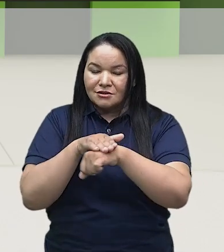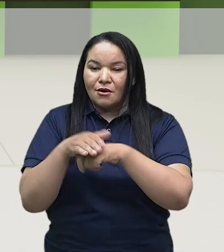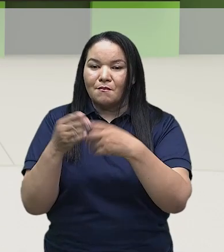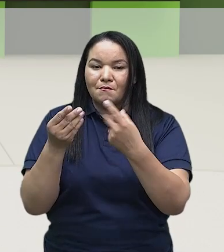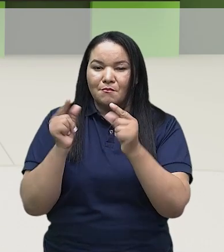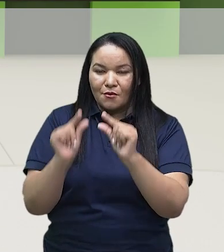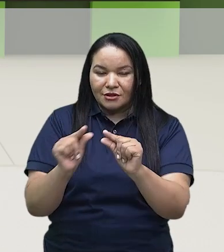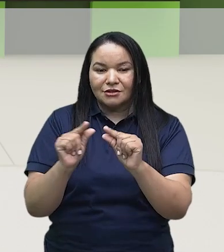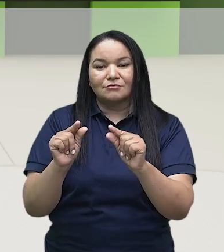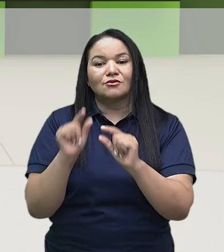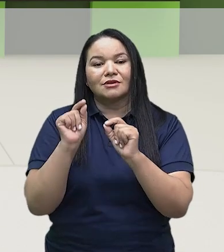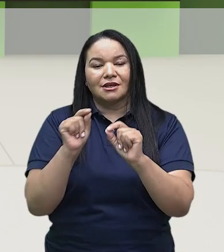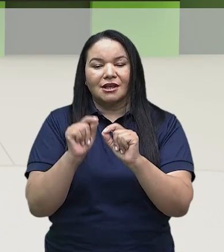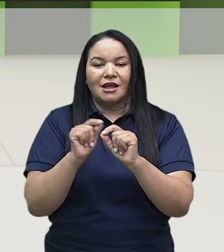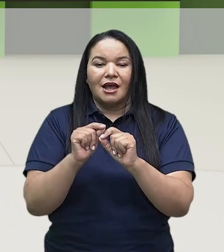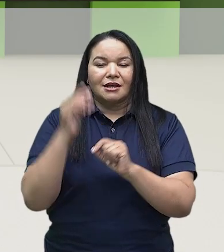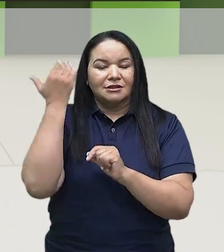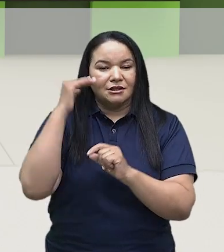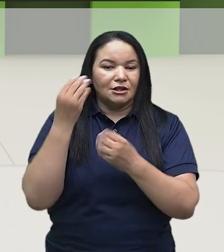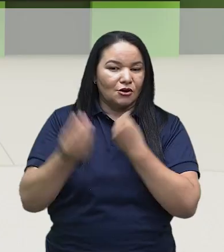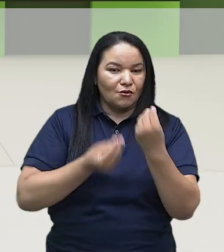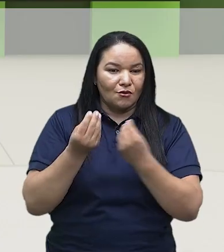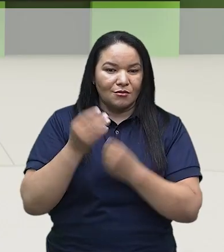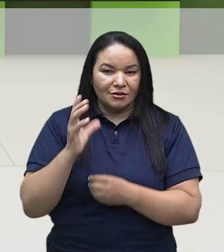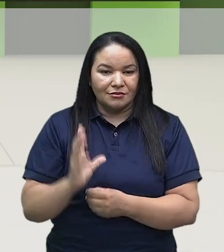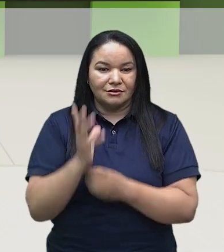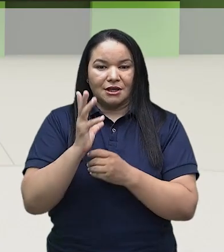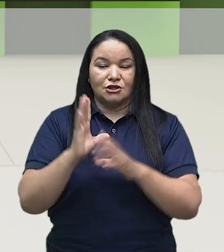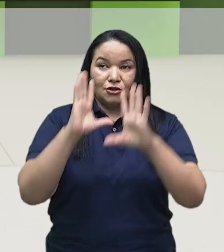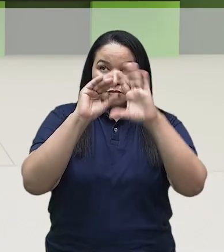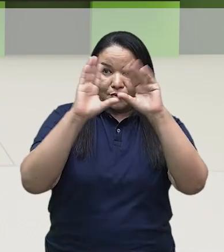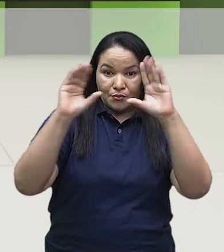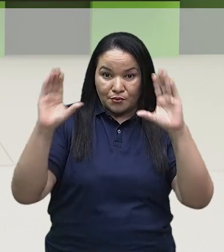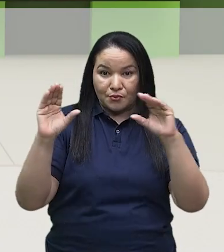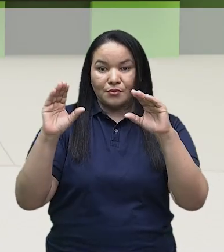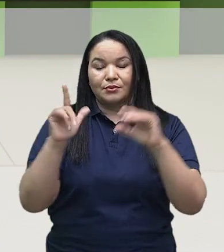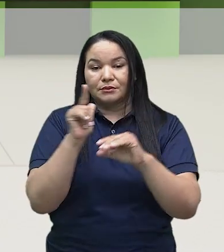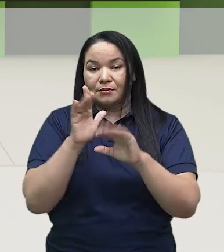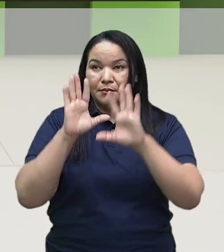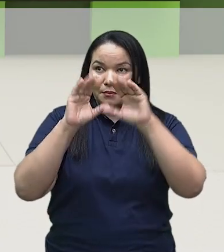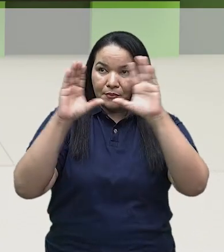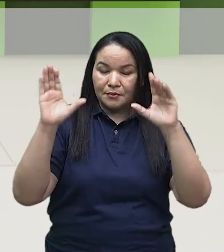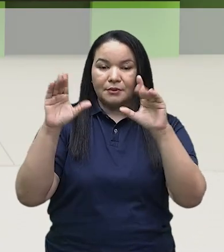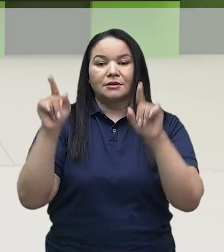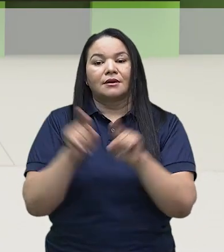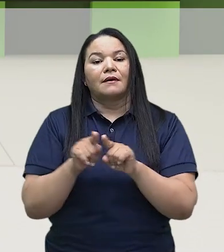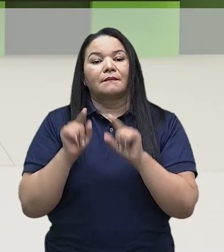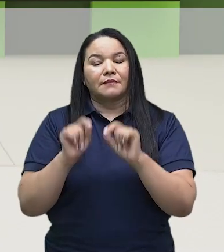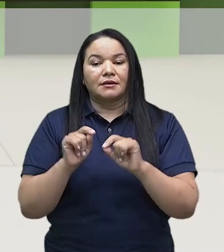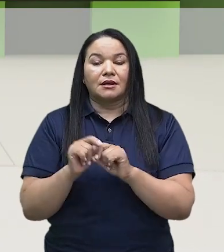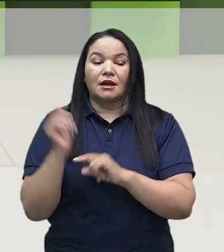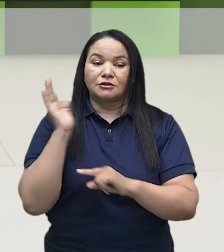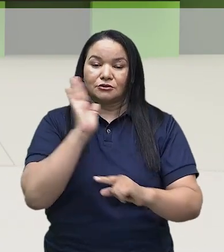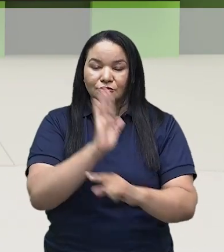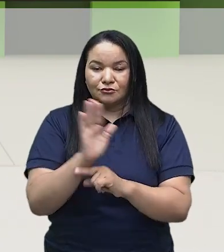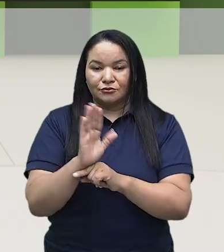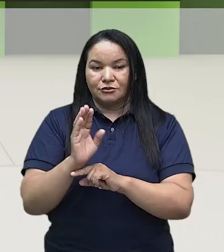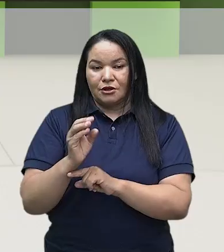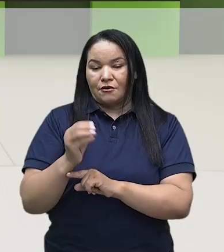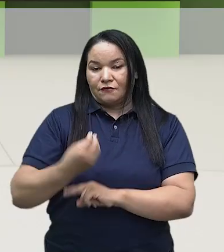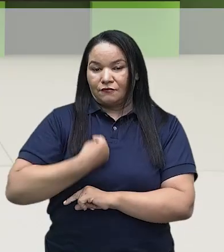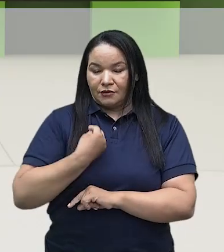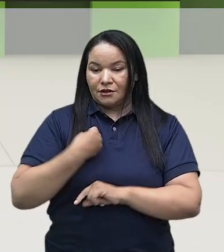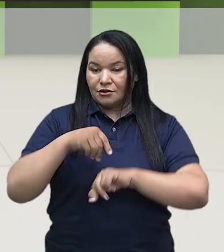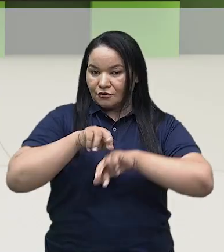essa compreensão dos rios voadores e o quanto ela é importante justamente para a conservação dos ecossistemas e